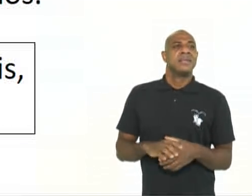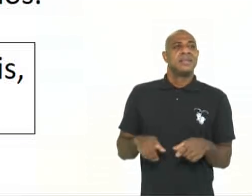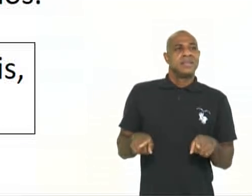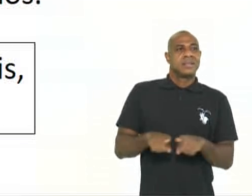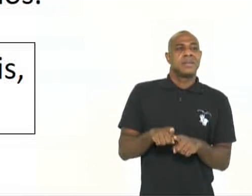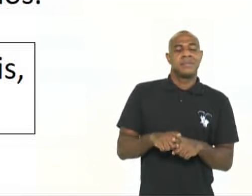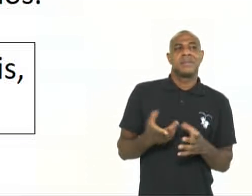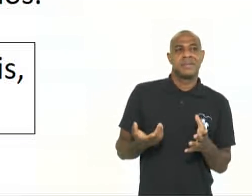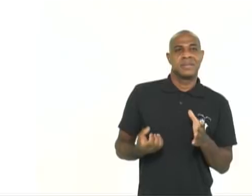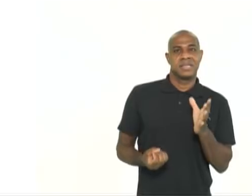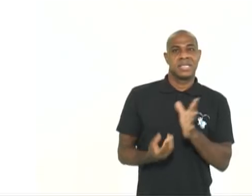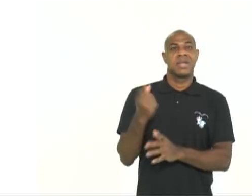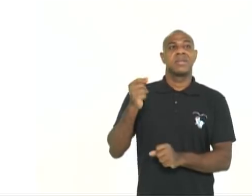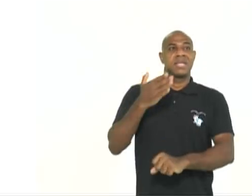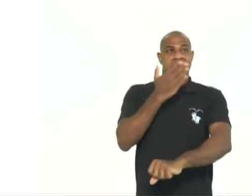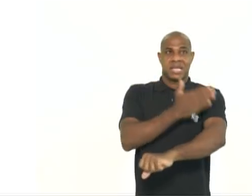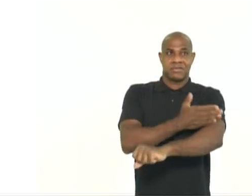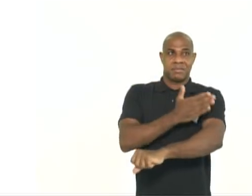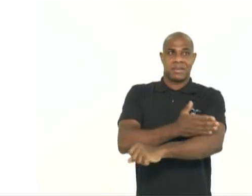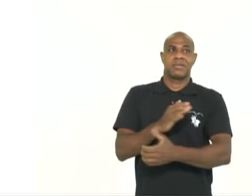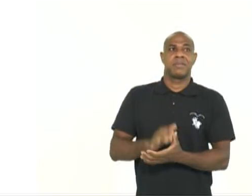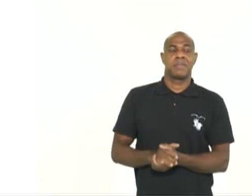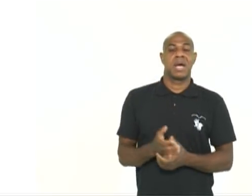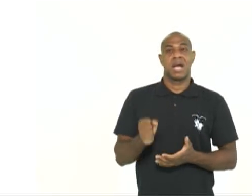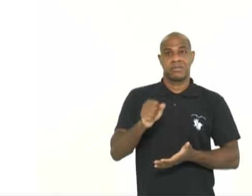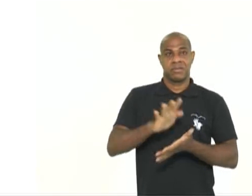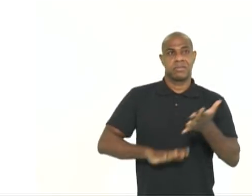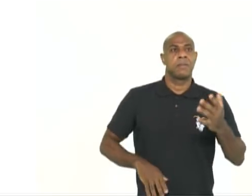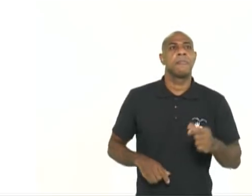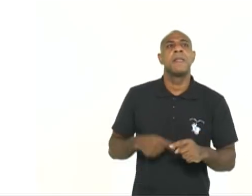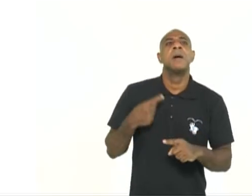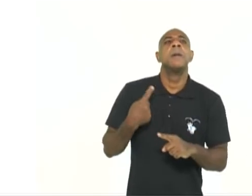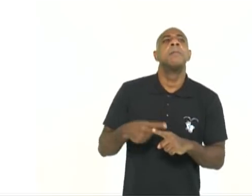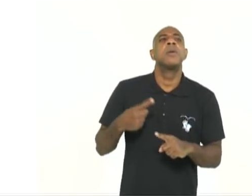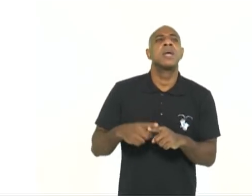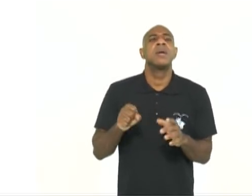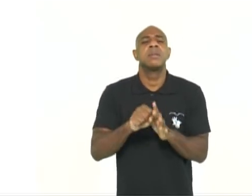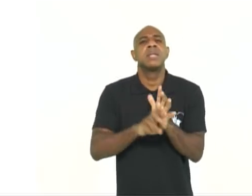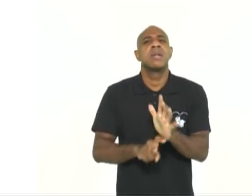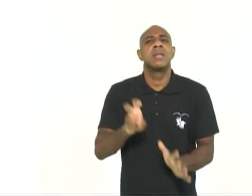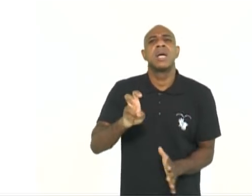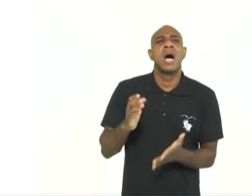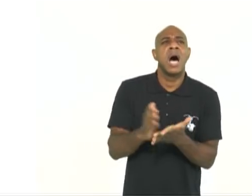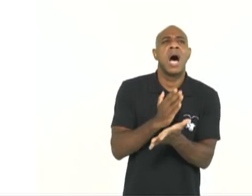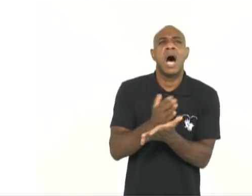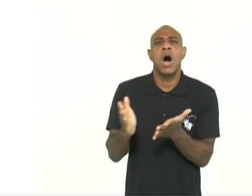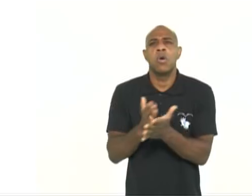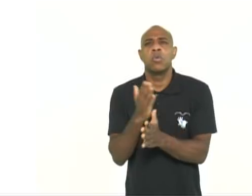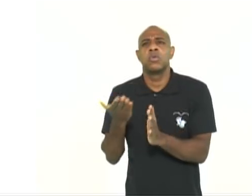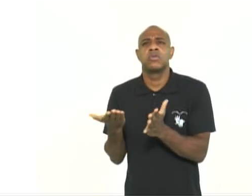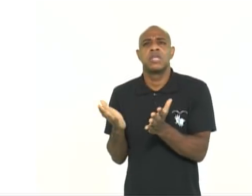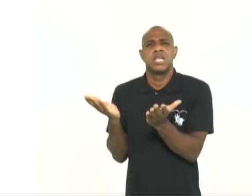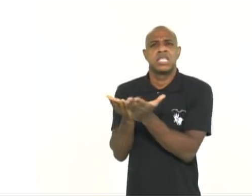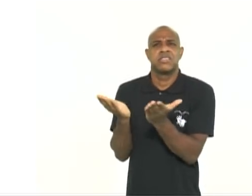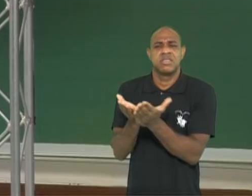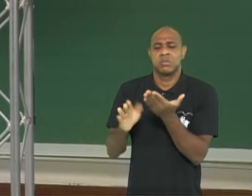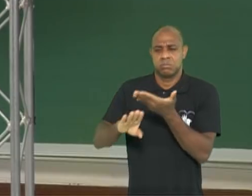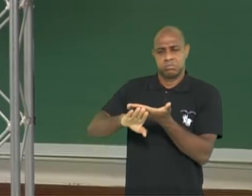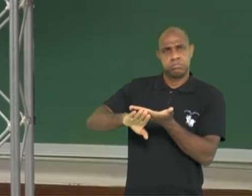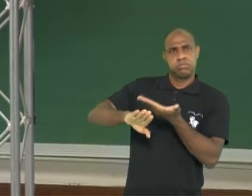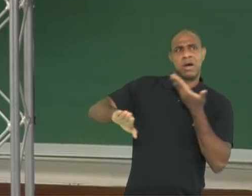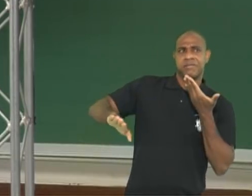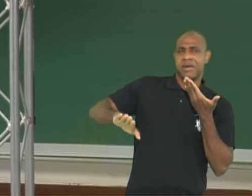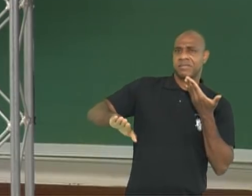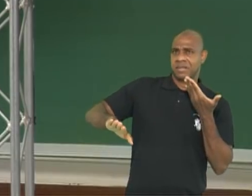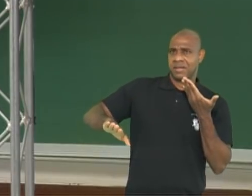criadas durante a Idade Média. Agora com vocês, por que, por volta do século V, alguns cristãos se retiraram para viver em grutas ou mosteiros? Porque curtiam